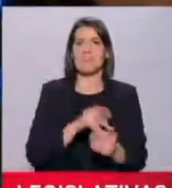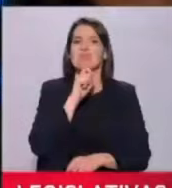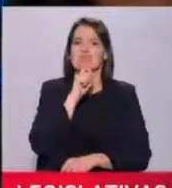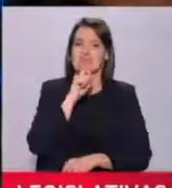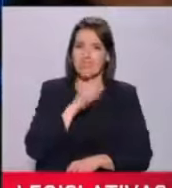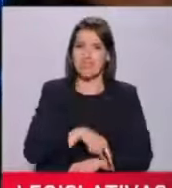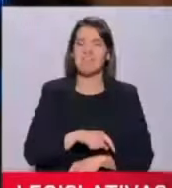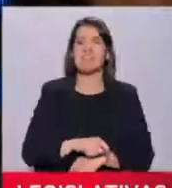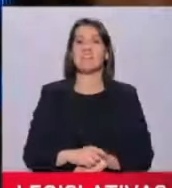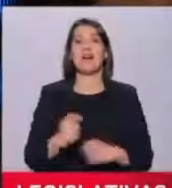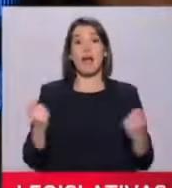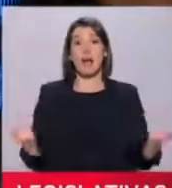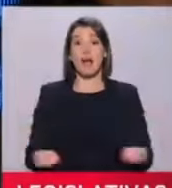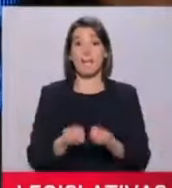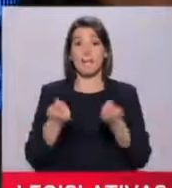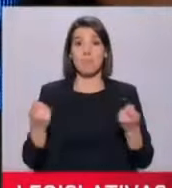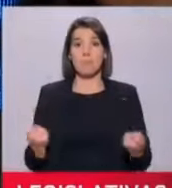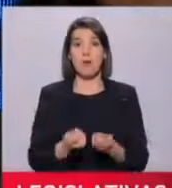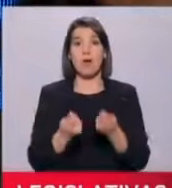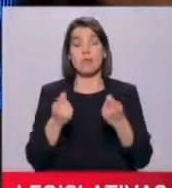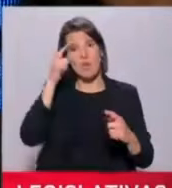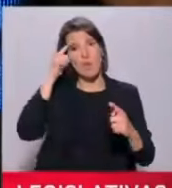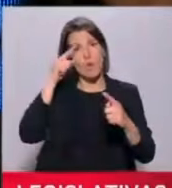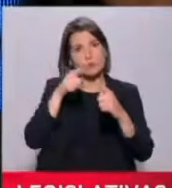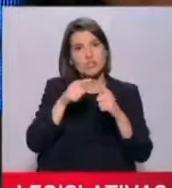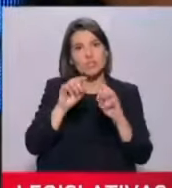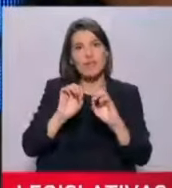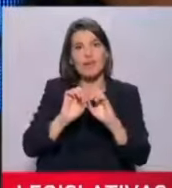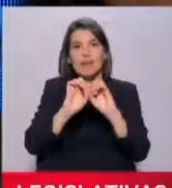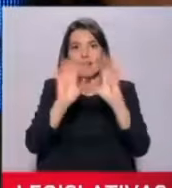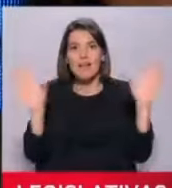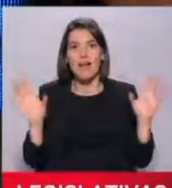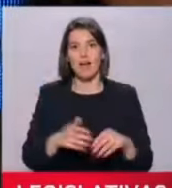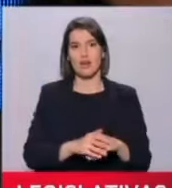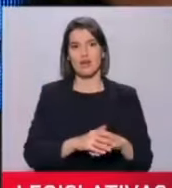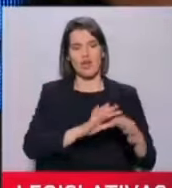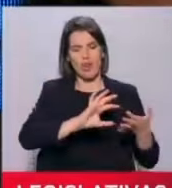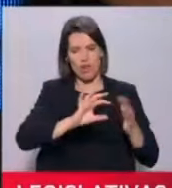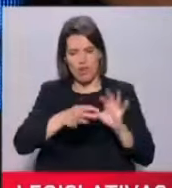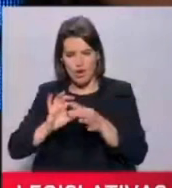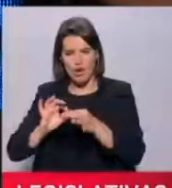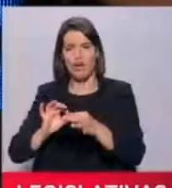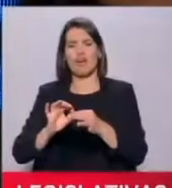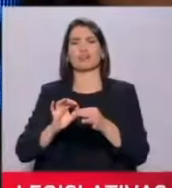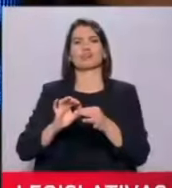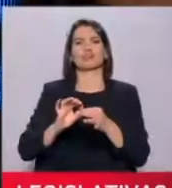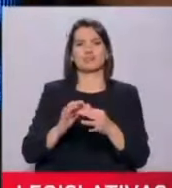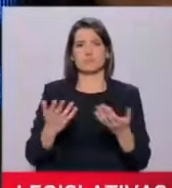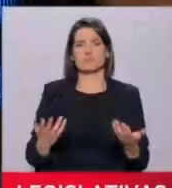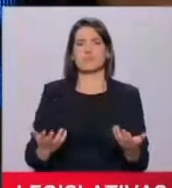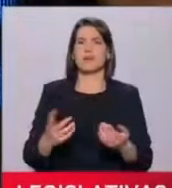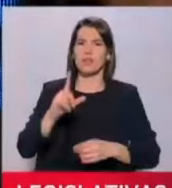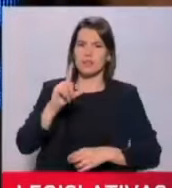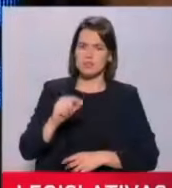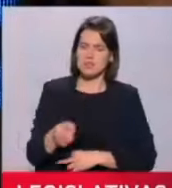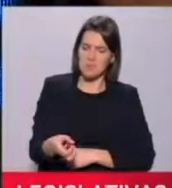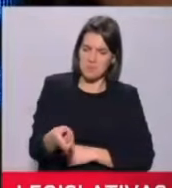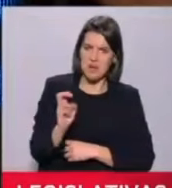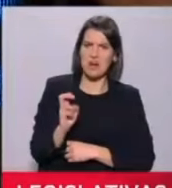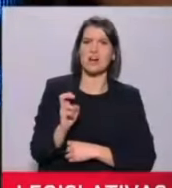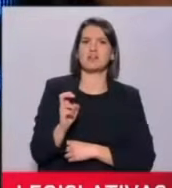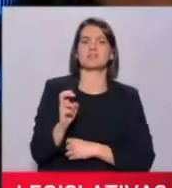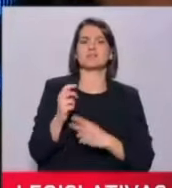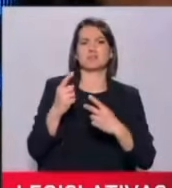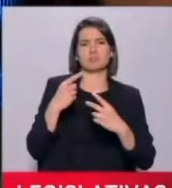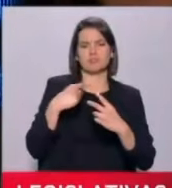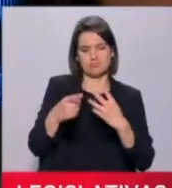campanha com clareza de objetivos com coerência da comportamento com coragem falar